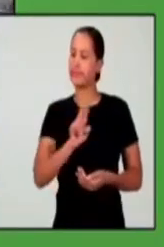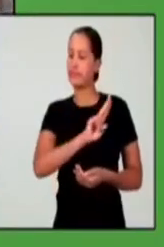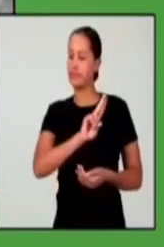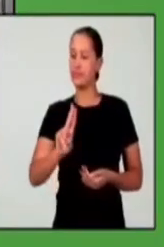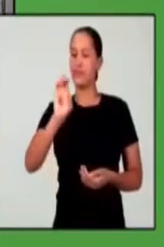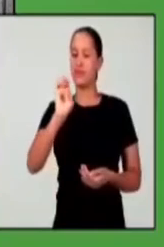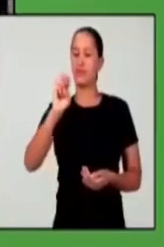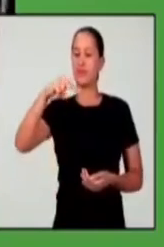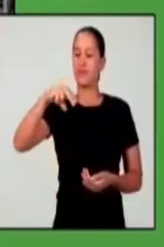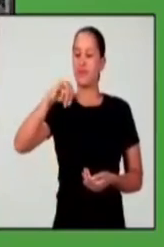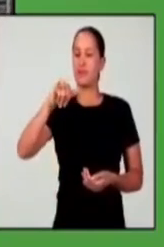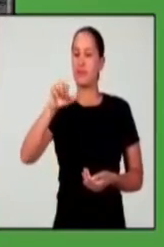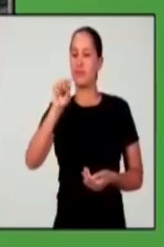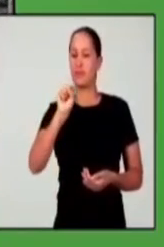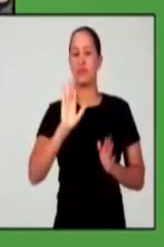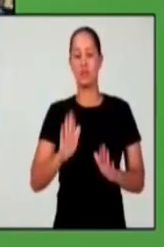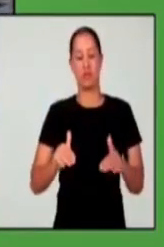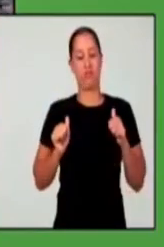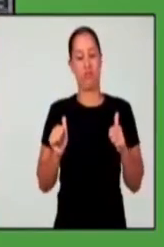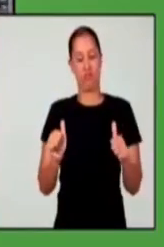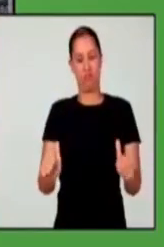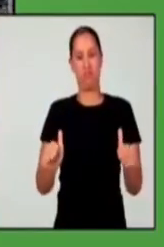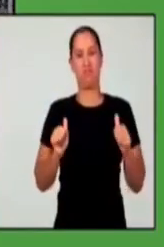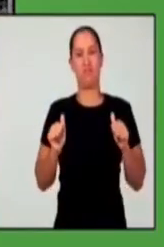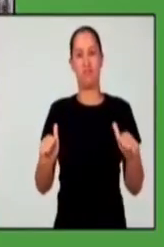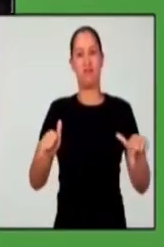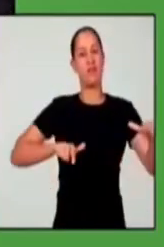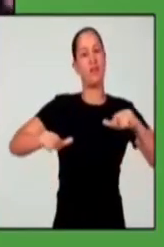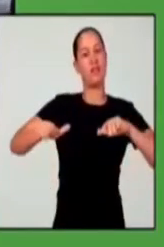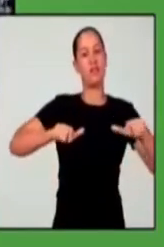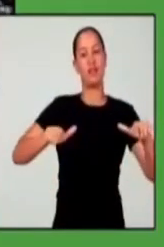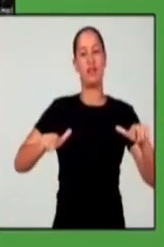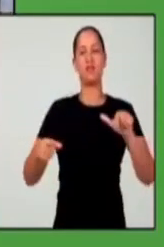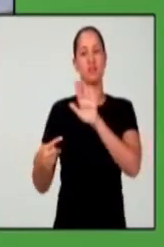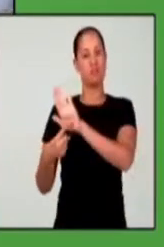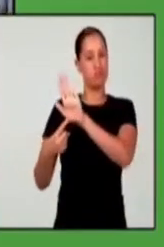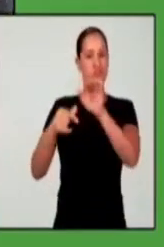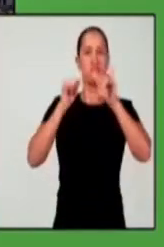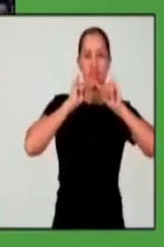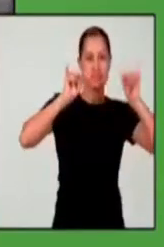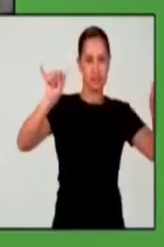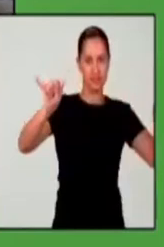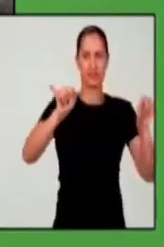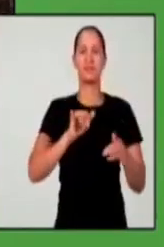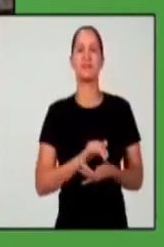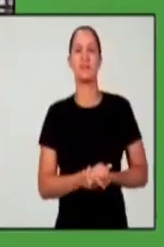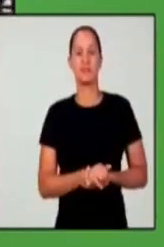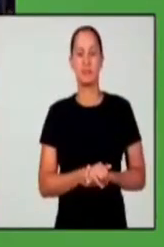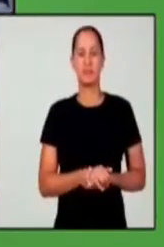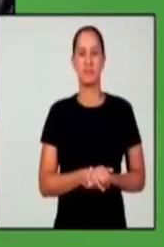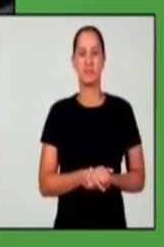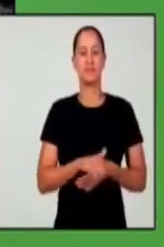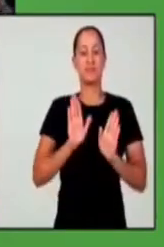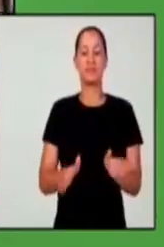Este é o Enéas. Enéas está aposentado e faz bico como homem sanduíche.